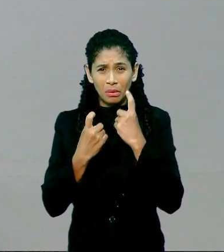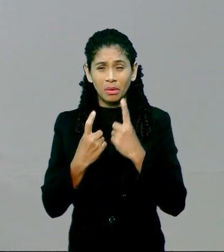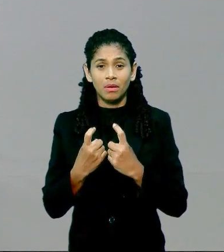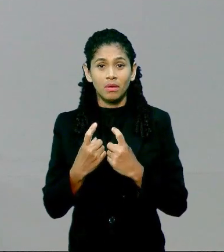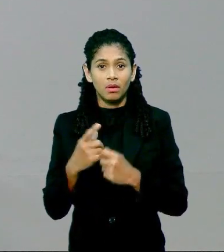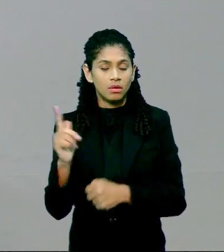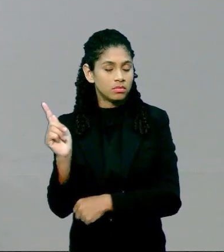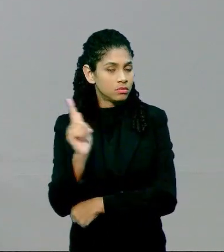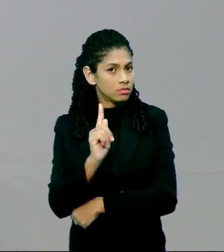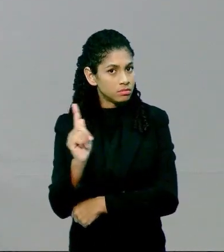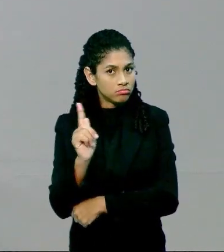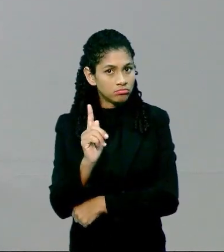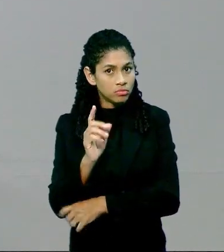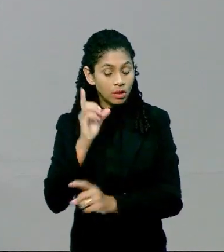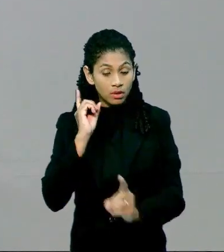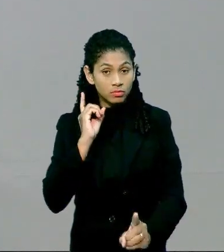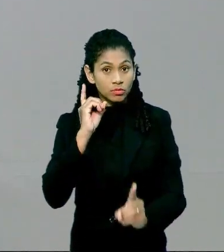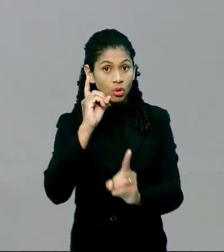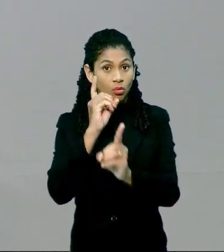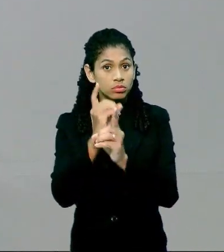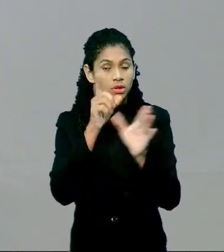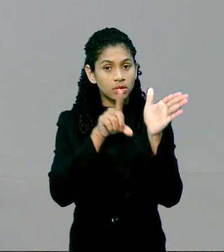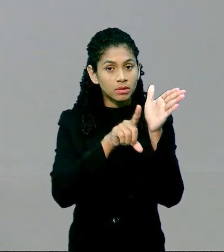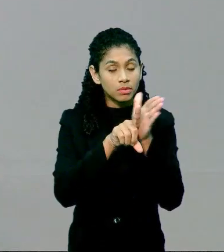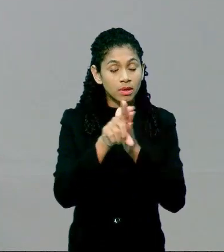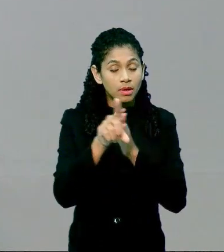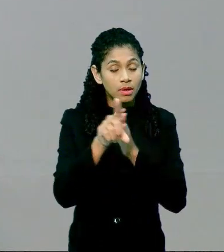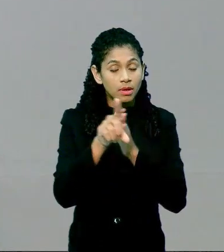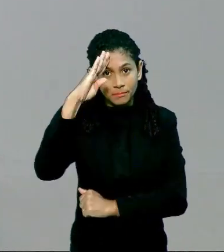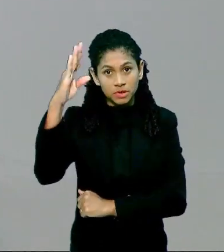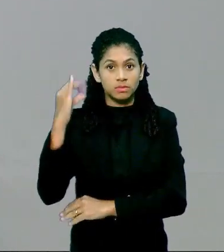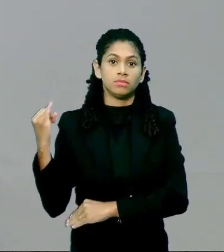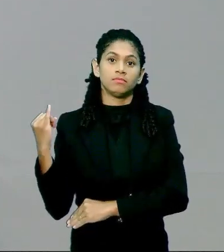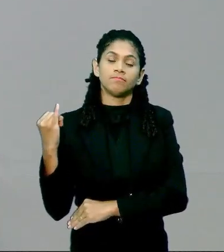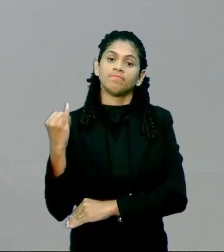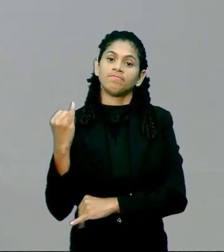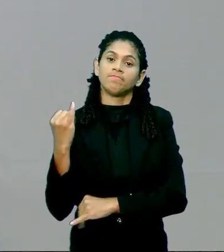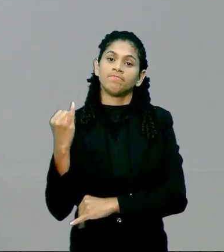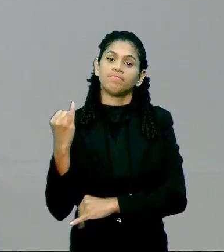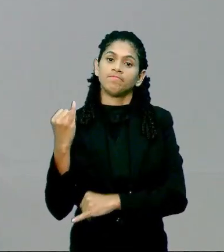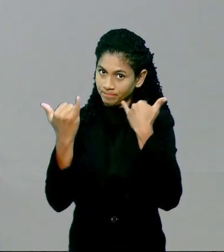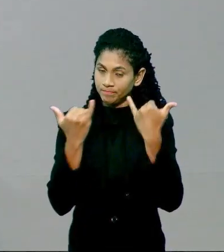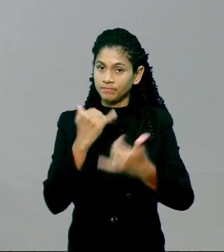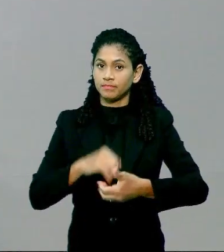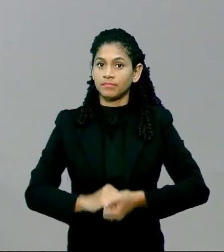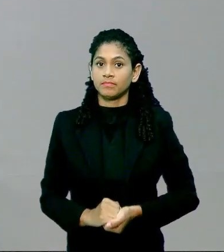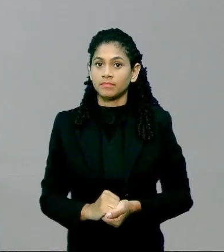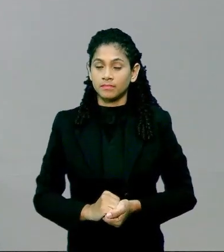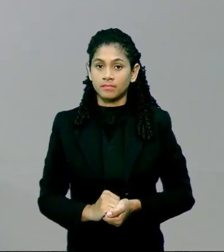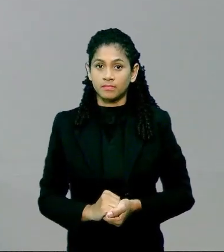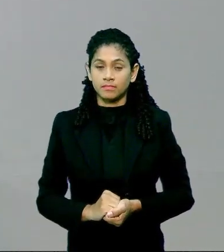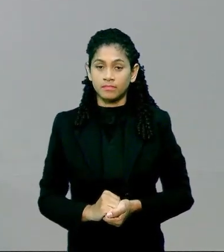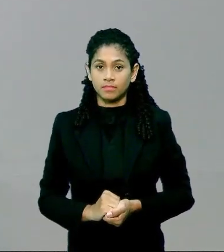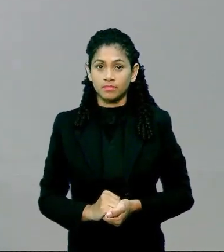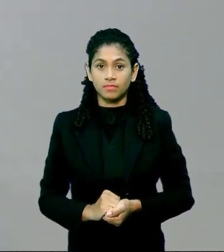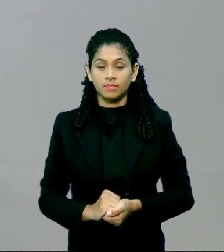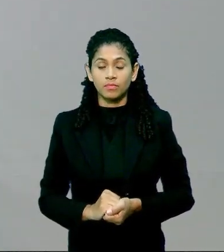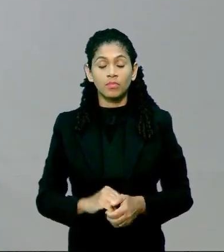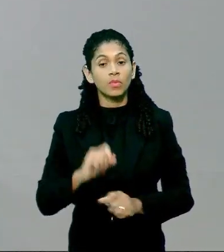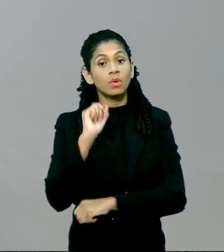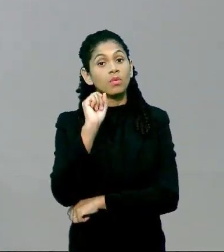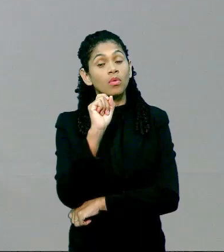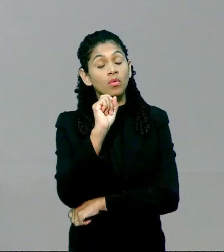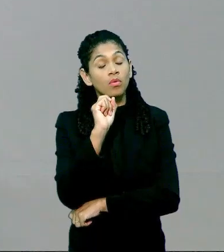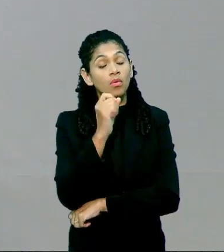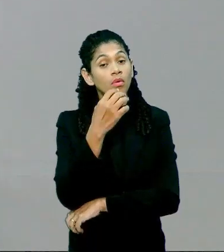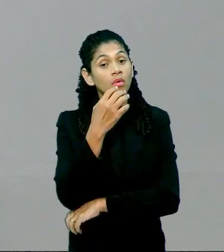gente busca identificar no comando qual é a principal informação. Isso vocês já estão safos. Então, vamos buscar identificar no comando o que ela quer